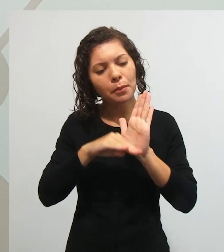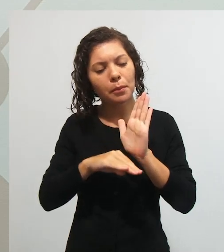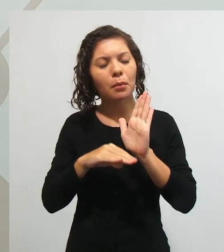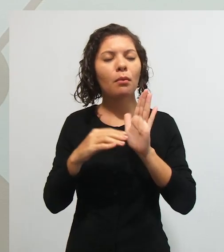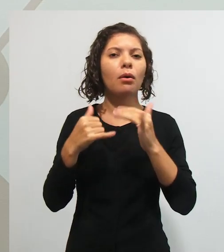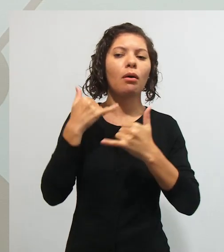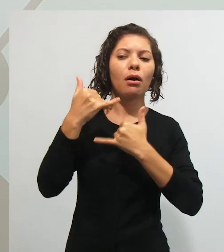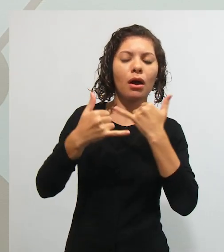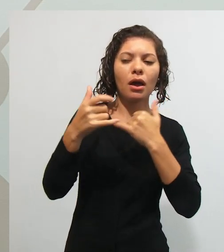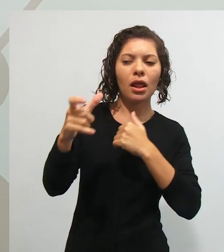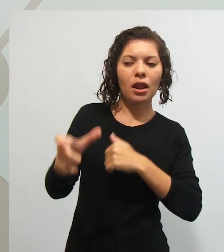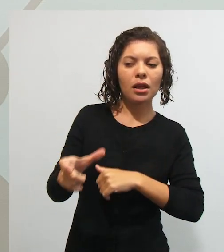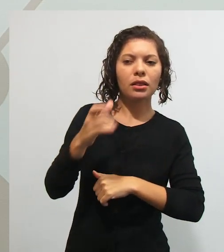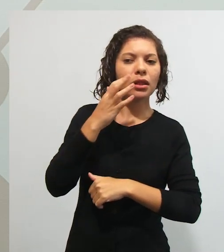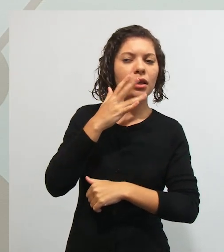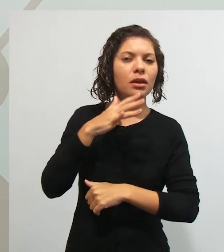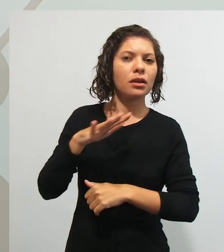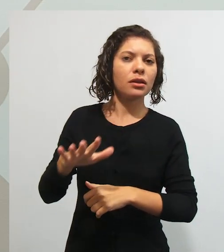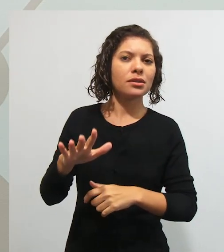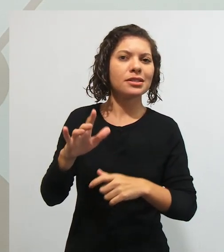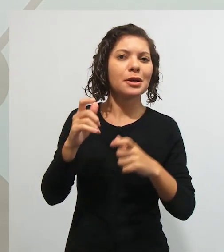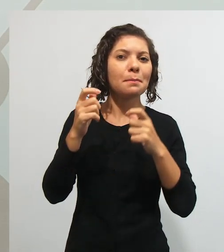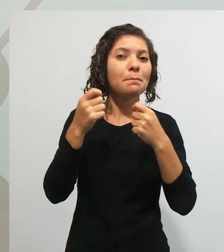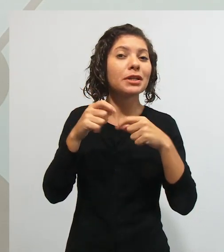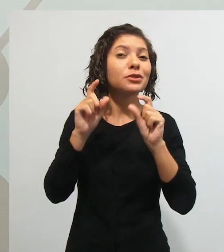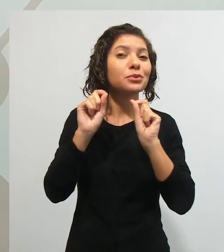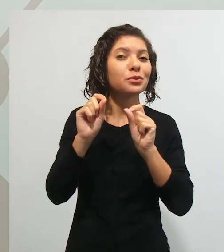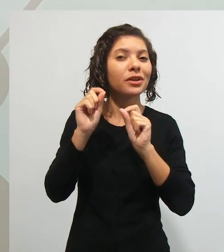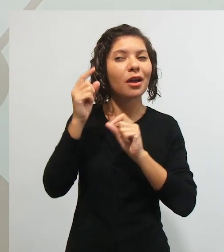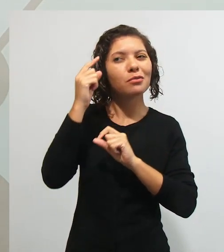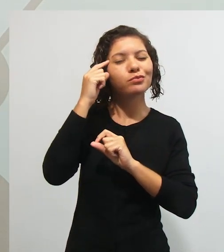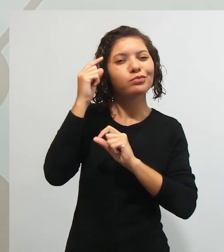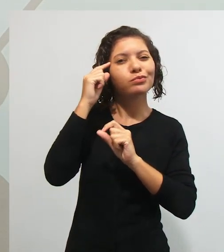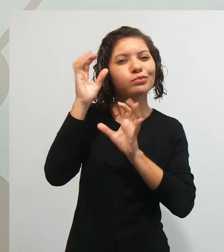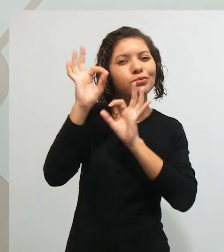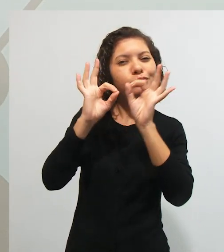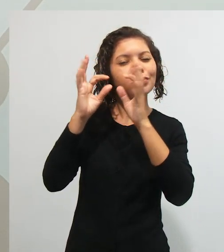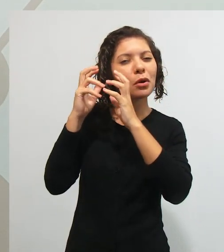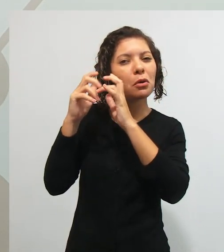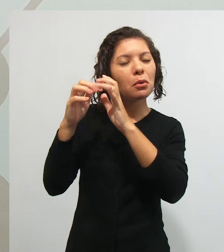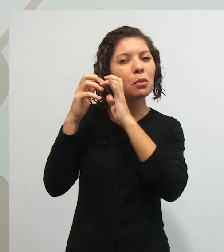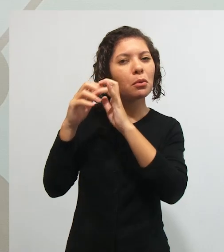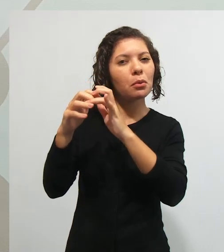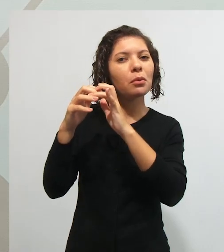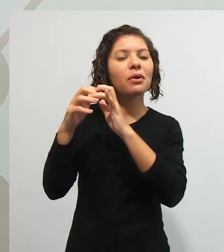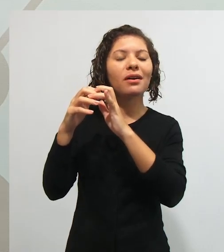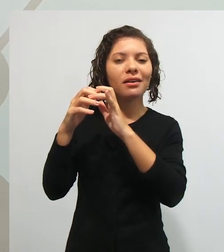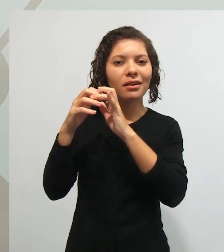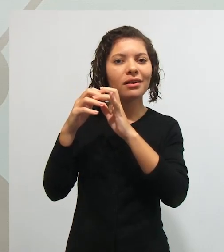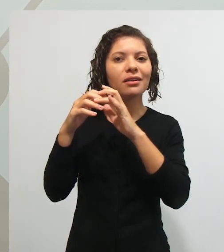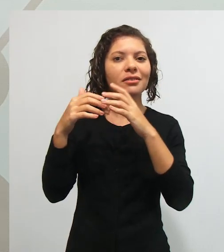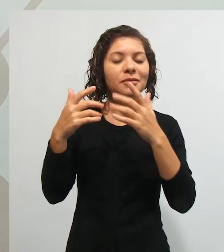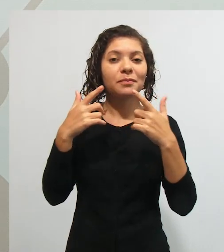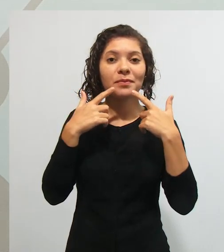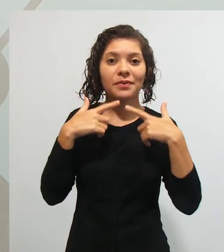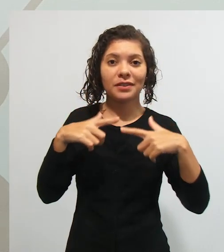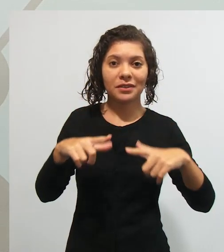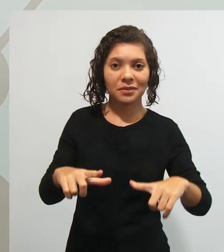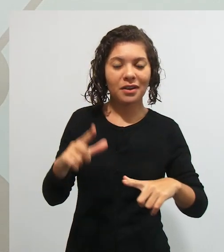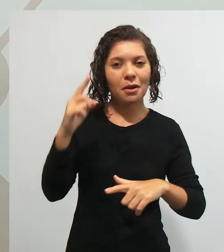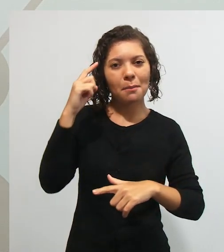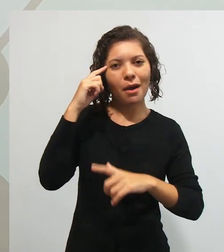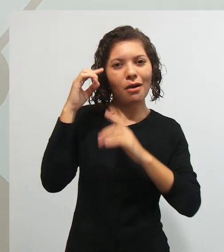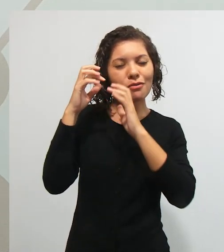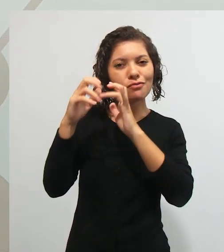para suas brincadeiras, tudo isso é organizado aqui. Então a linguagem externa ao ser humano vem